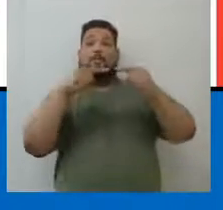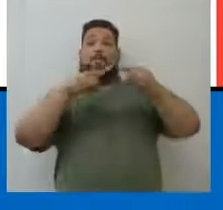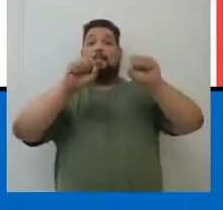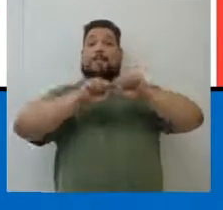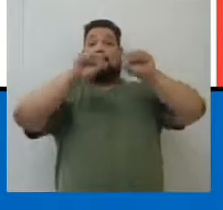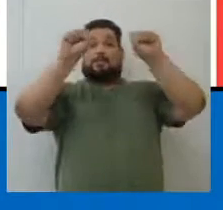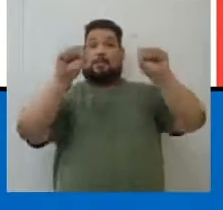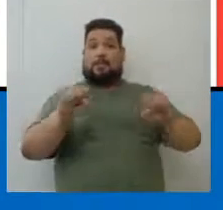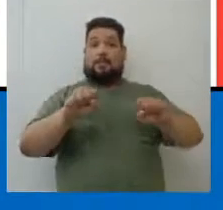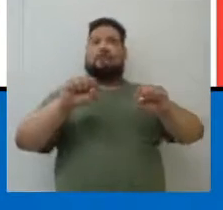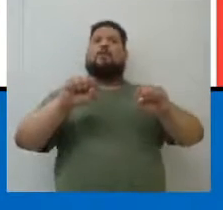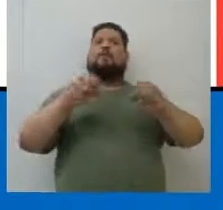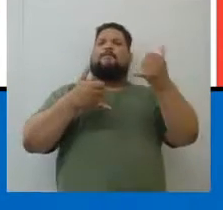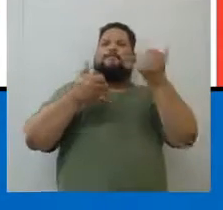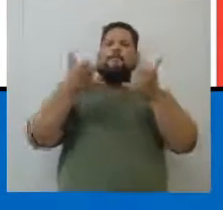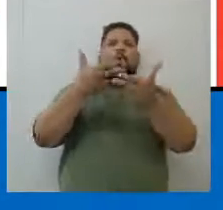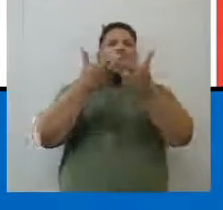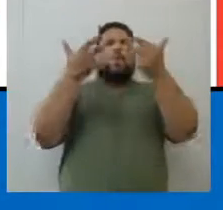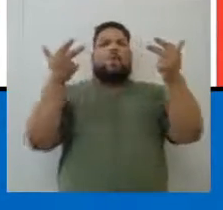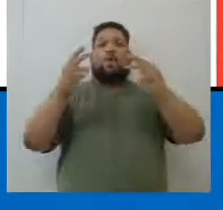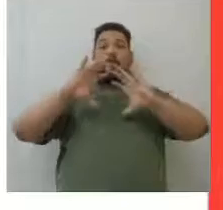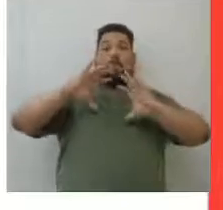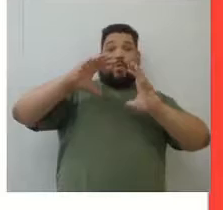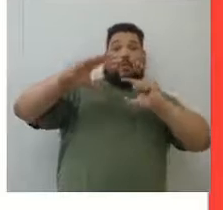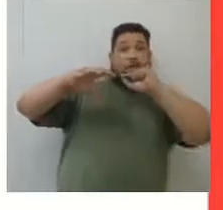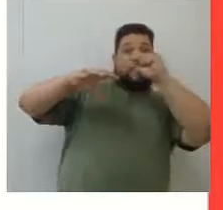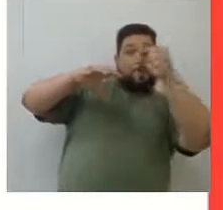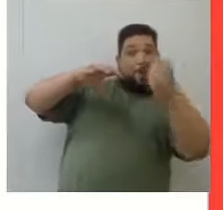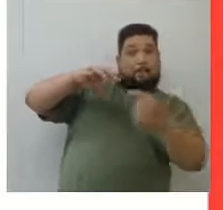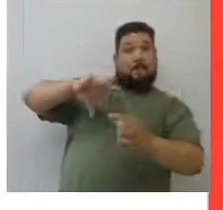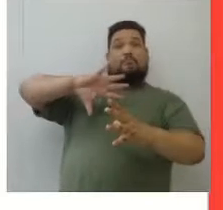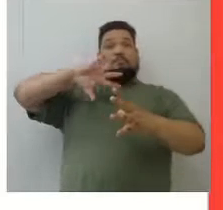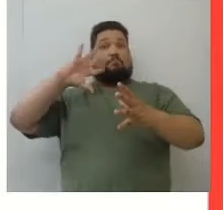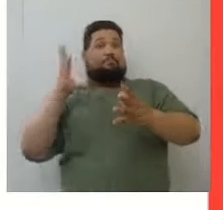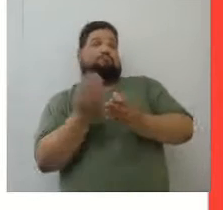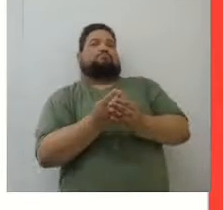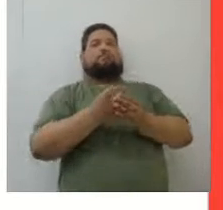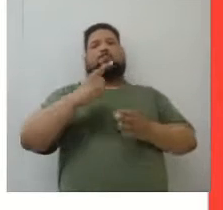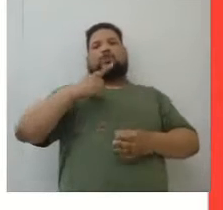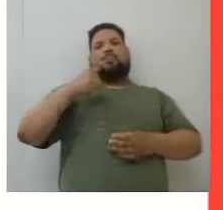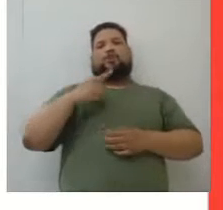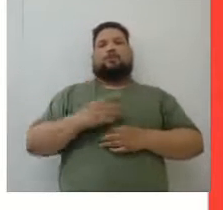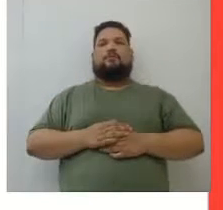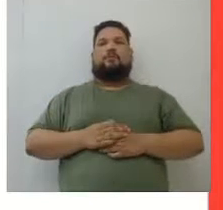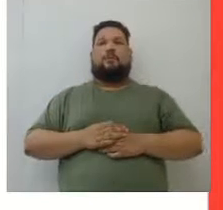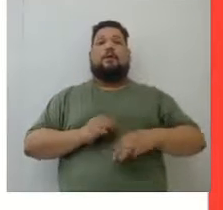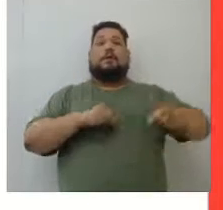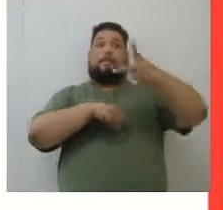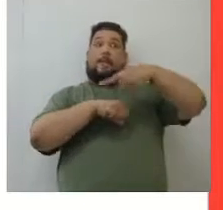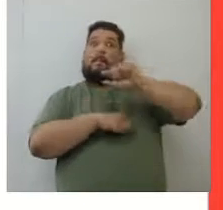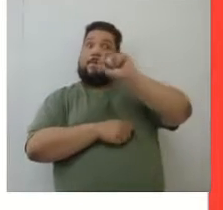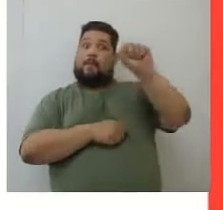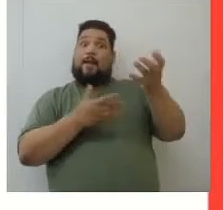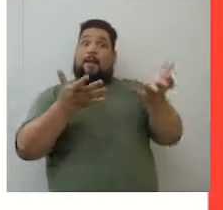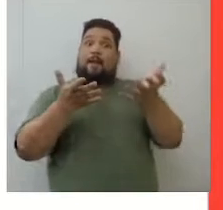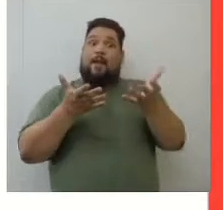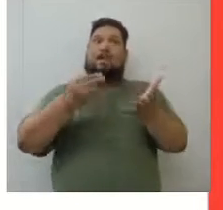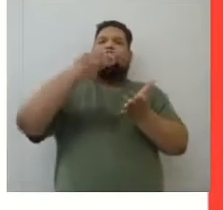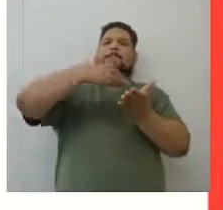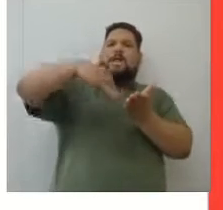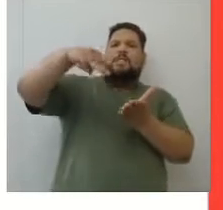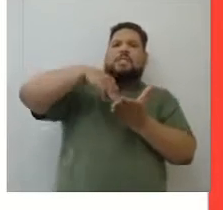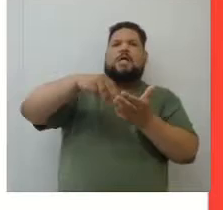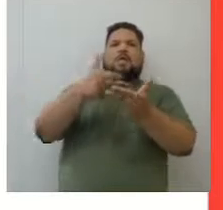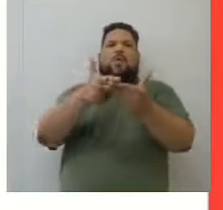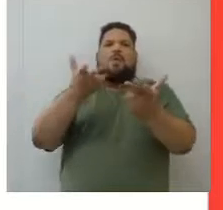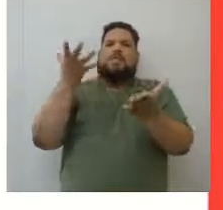certo, que integra todas as informações do mundo. Então, todos os países que tiverem a oportunidade de querer salvar mensagens,